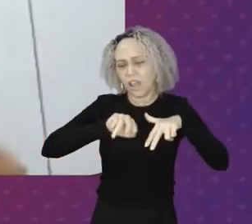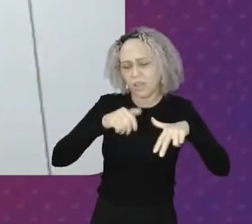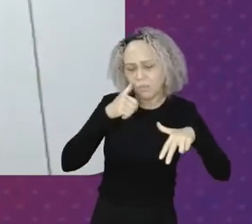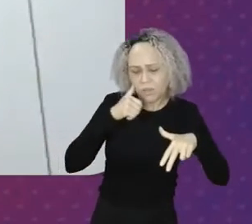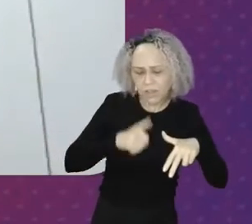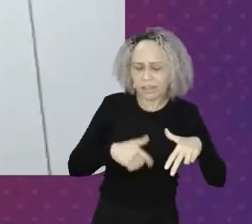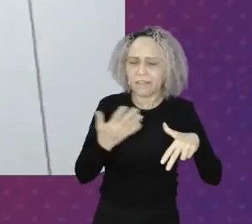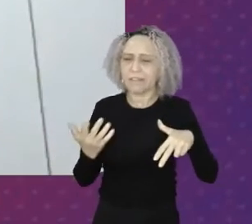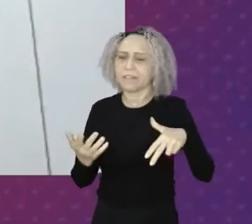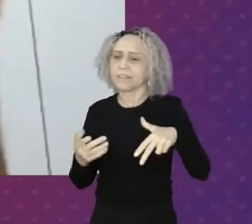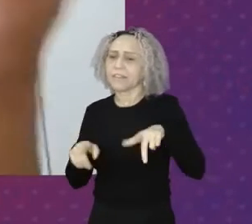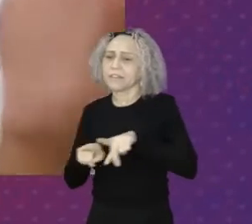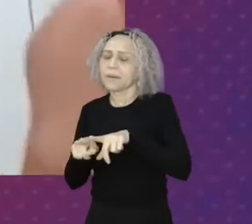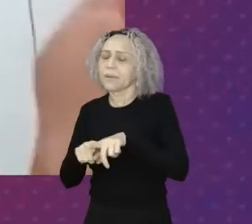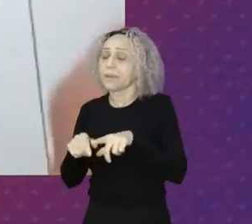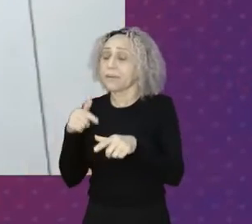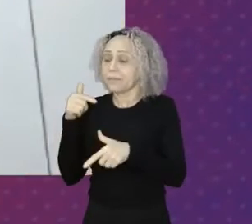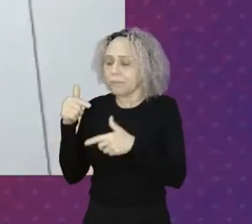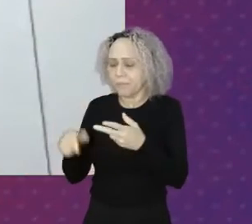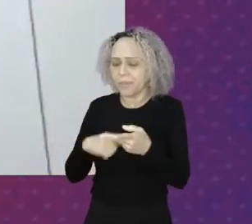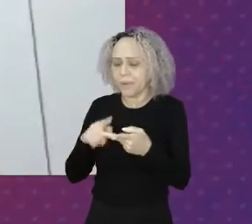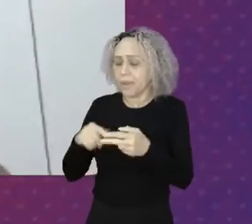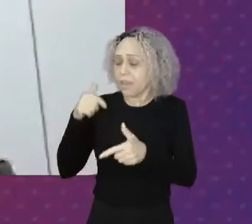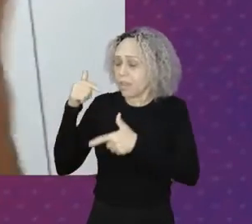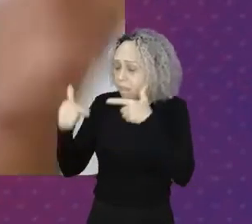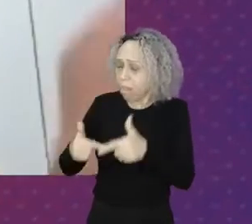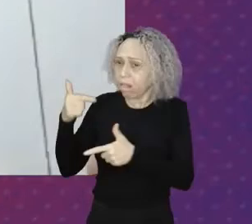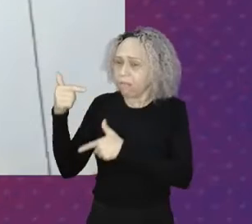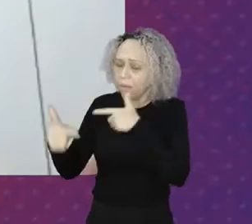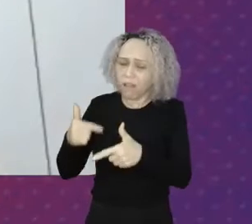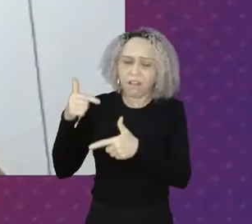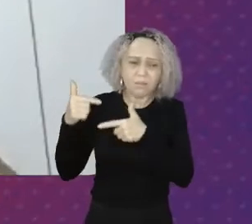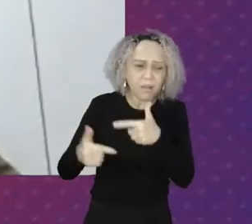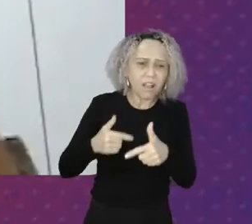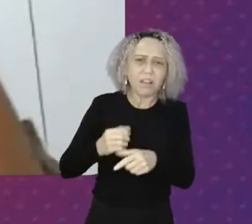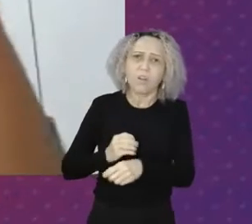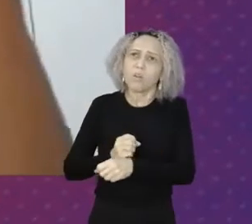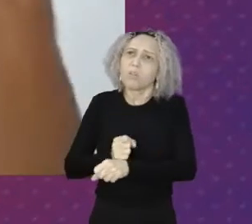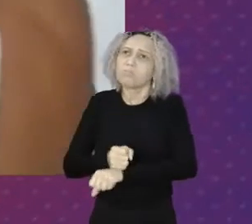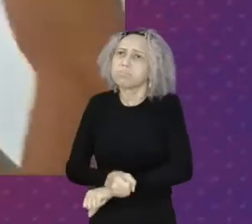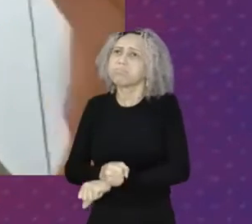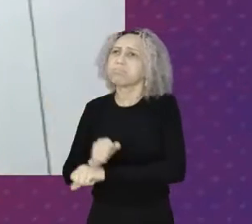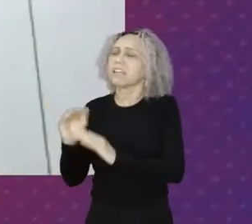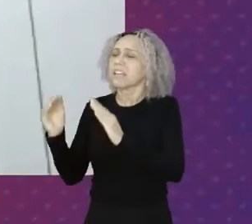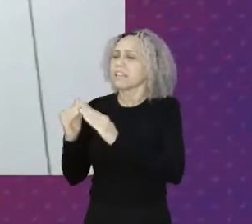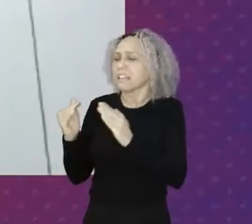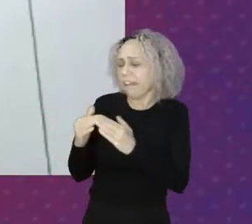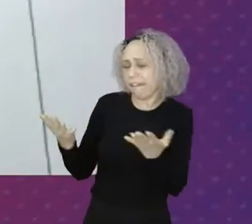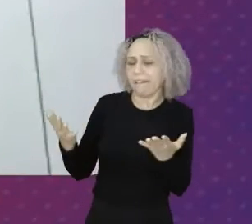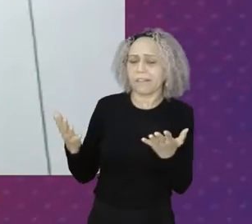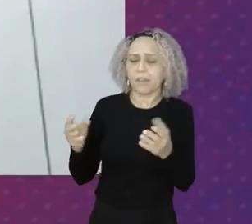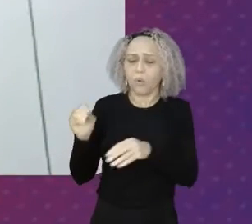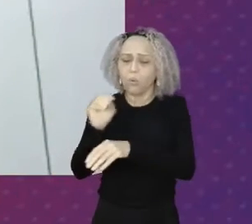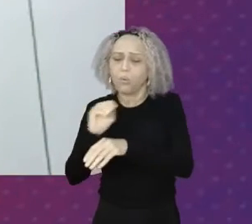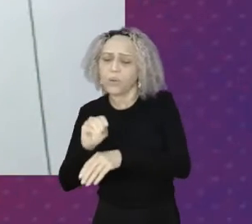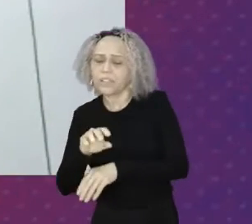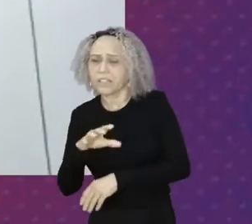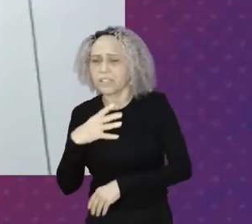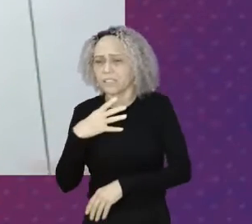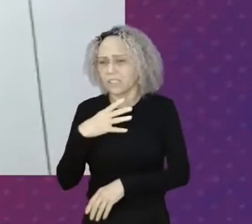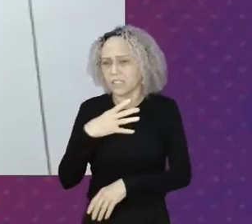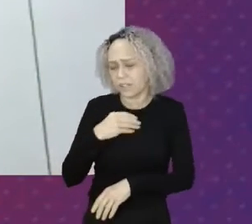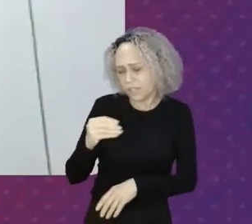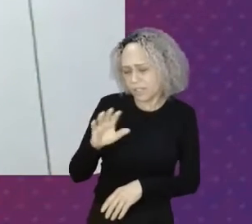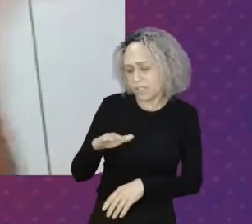também é a responsável pelas tarefas do cuidado, pelas tarefas domésticas, ela que tem que fazer as compras de casa no final